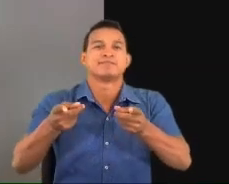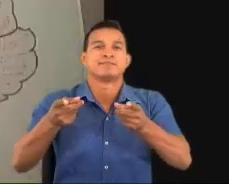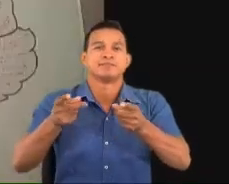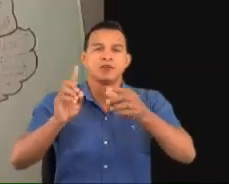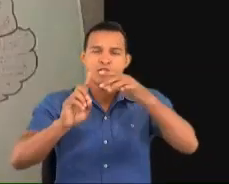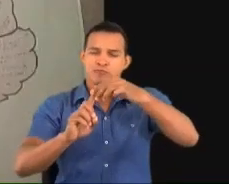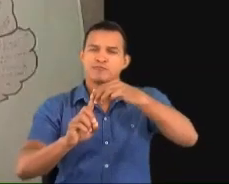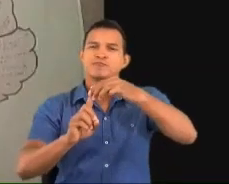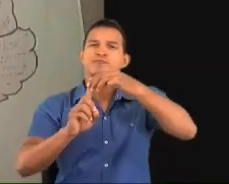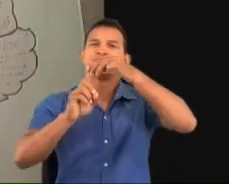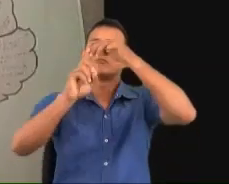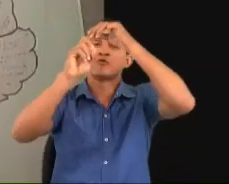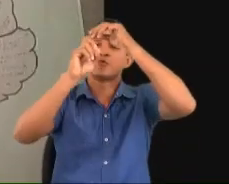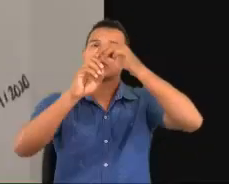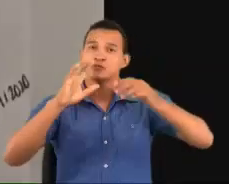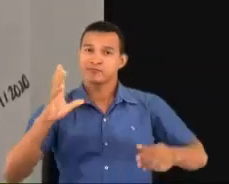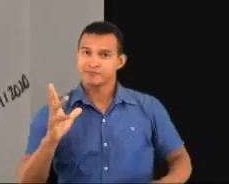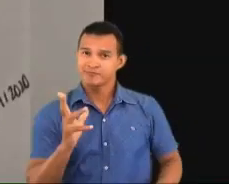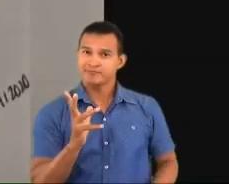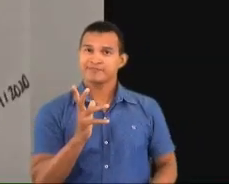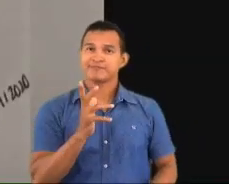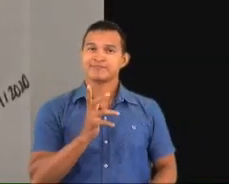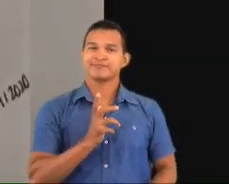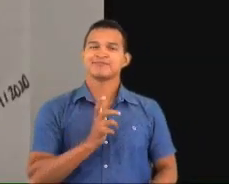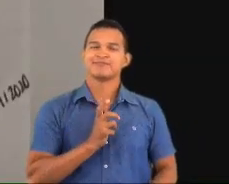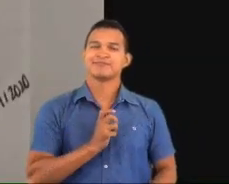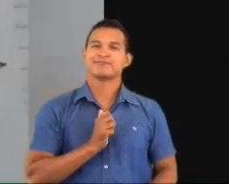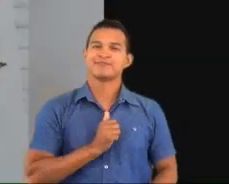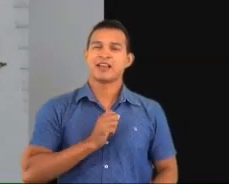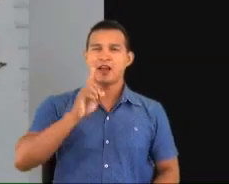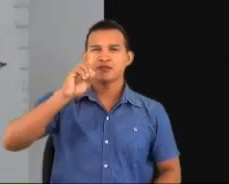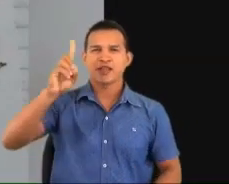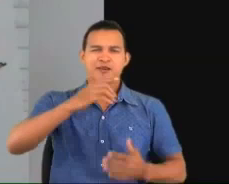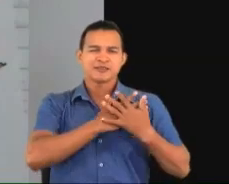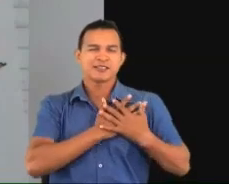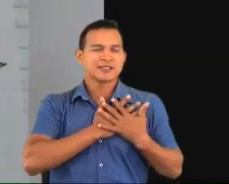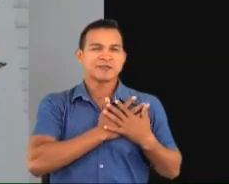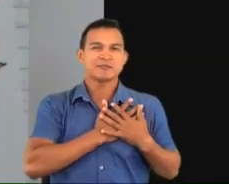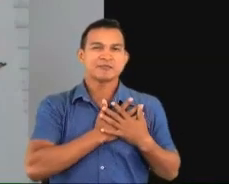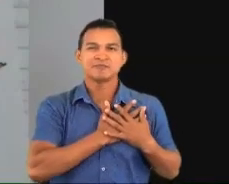único Salvador, Deus de amor,